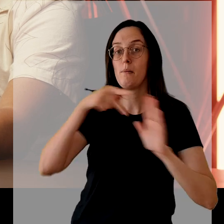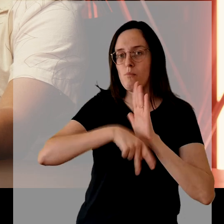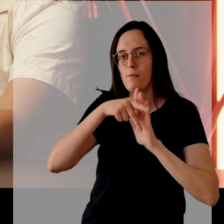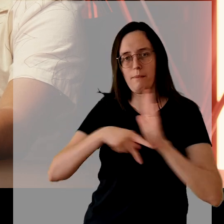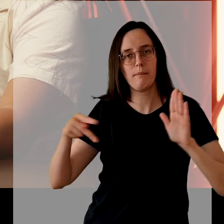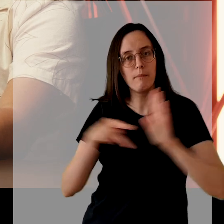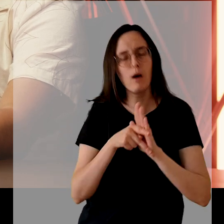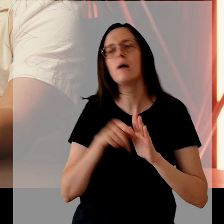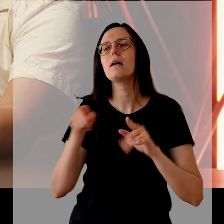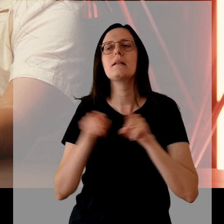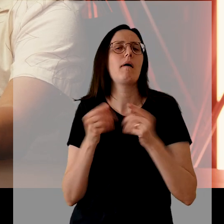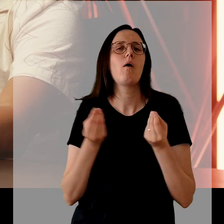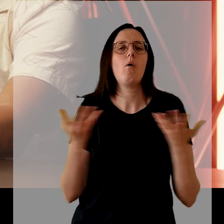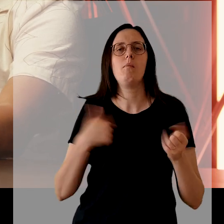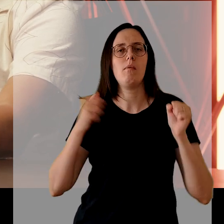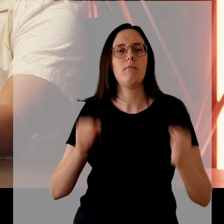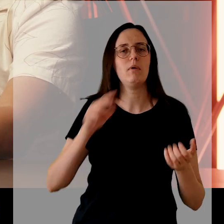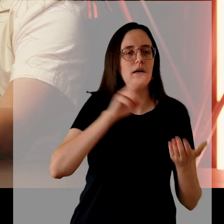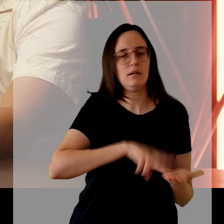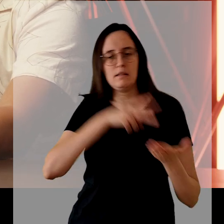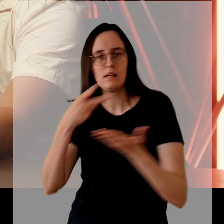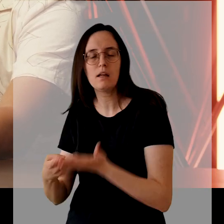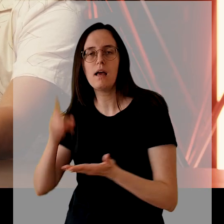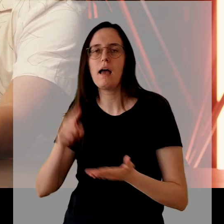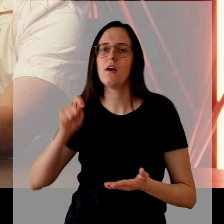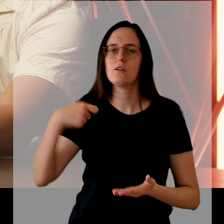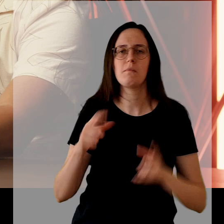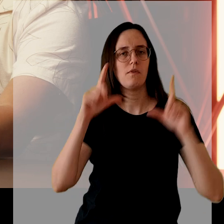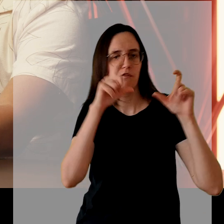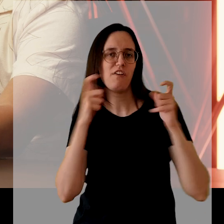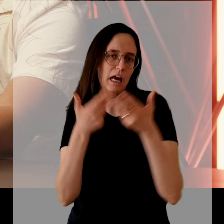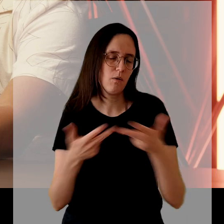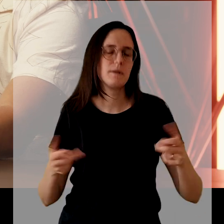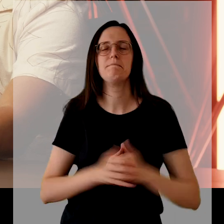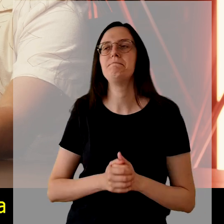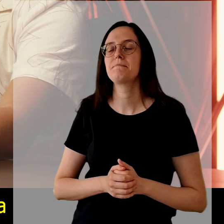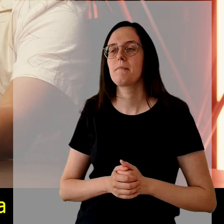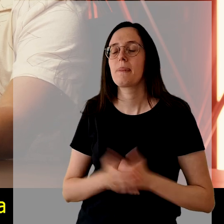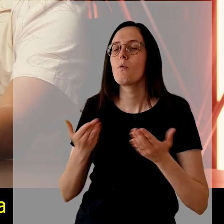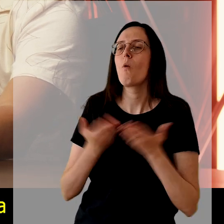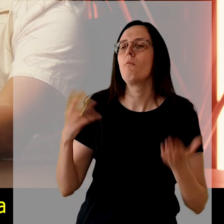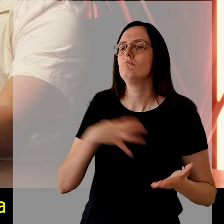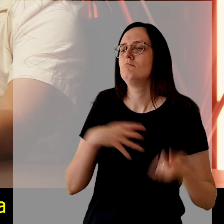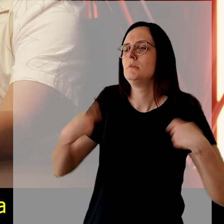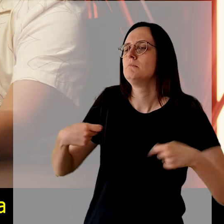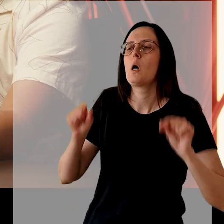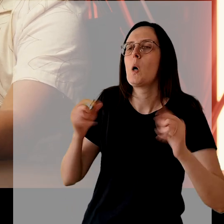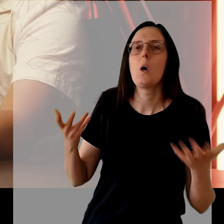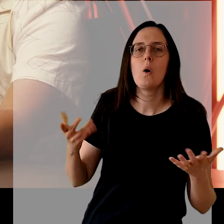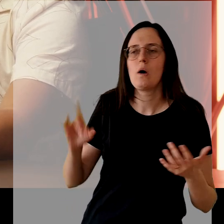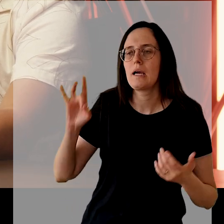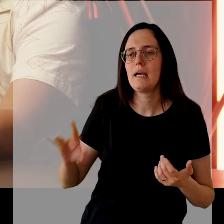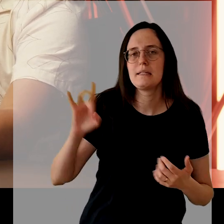do projeto e como que eu poderia traduzir ele em questões fotográficas e quais as necessidades que eu teria para